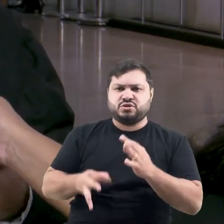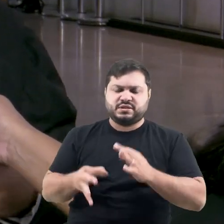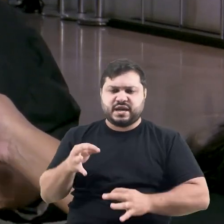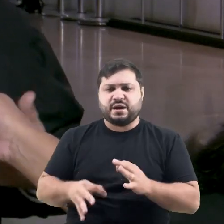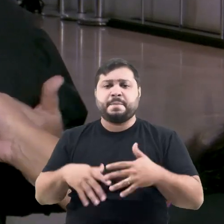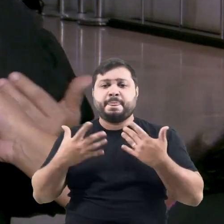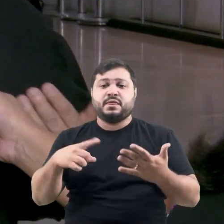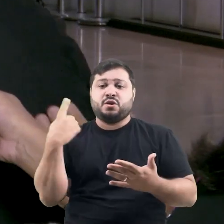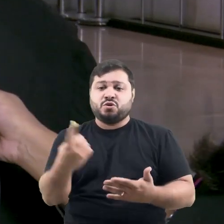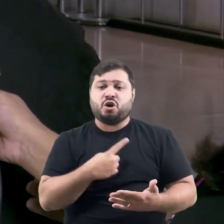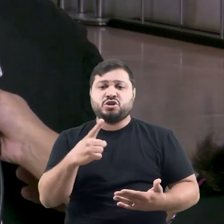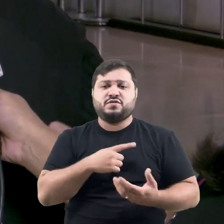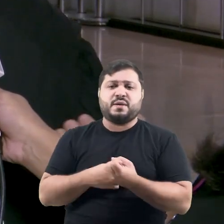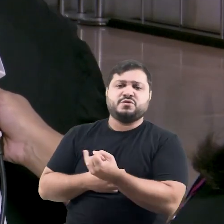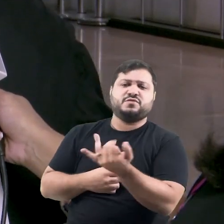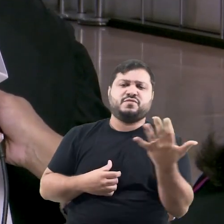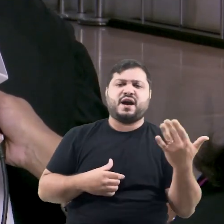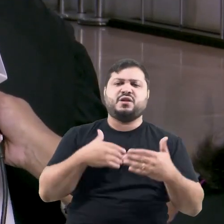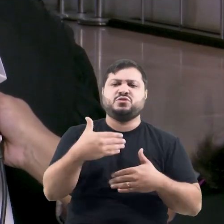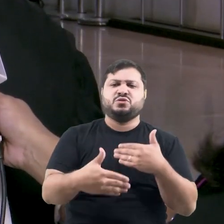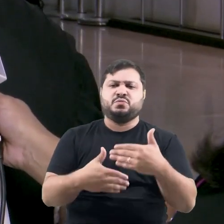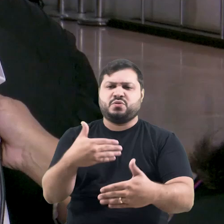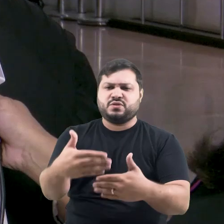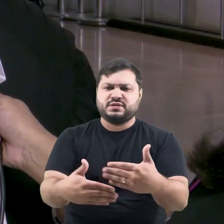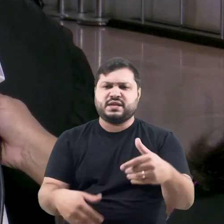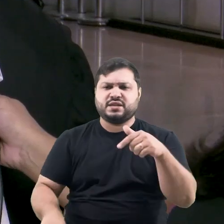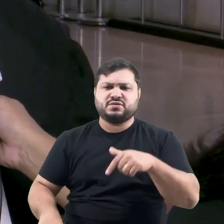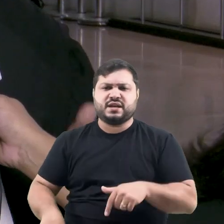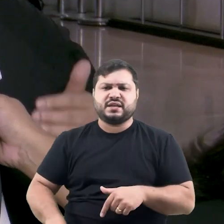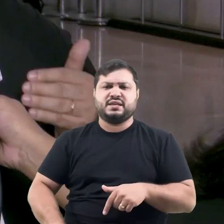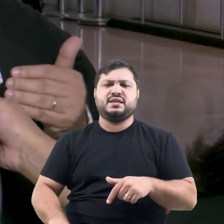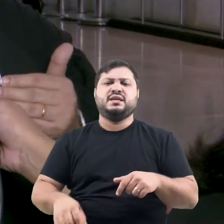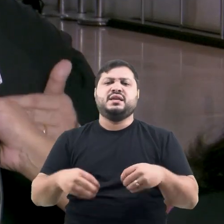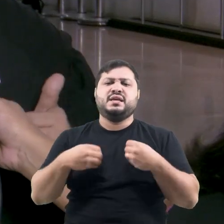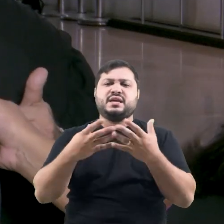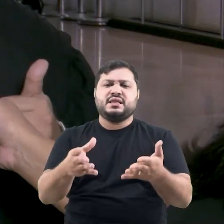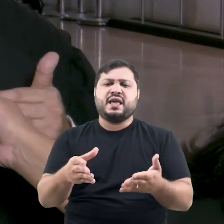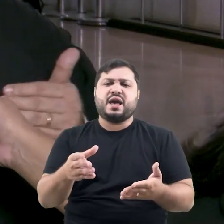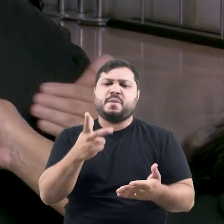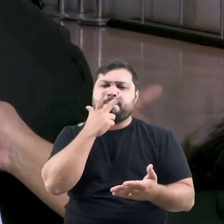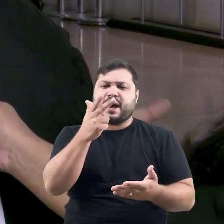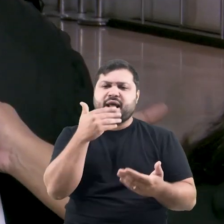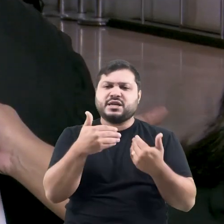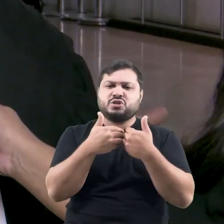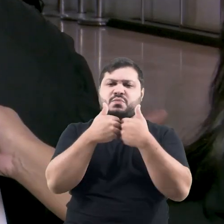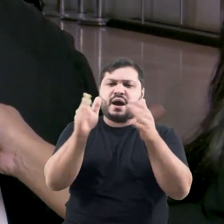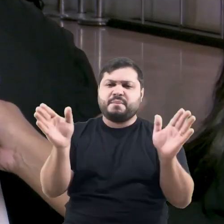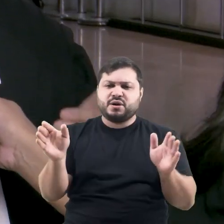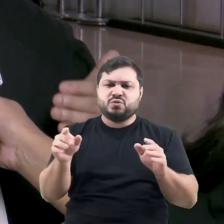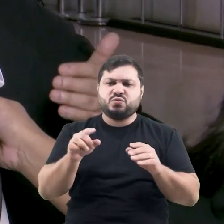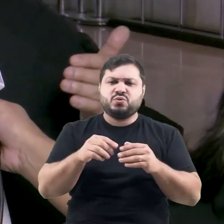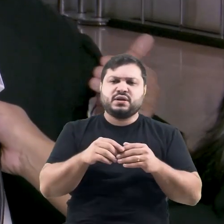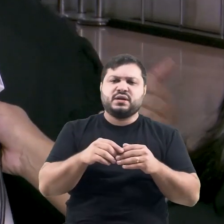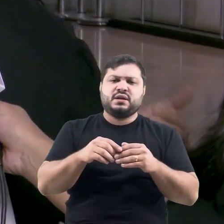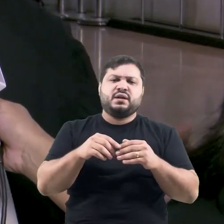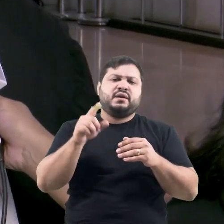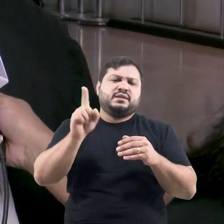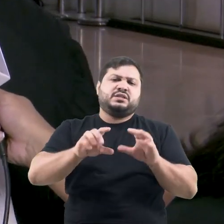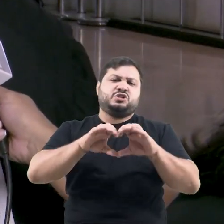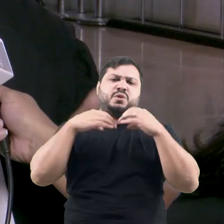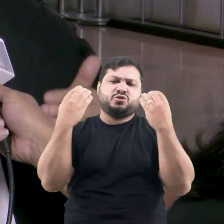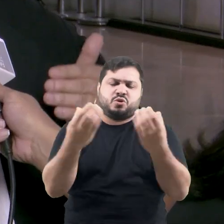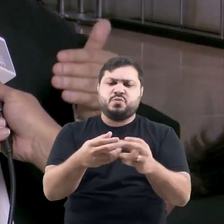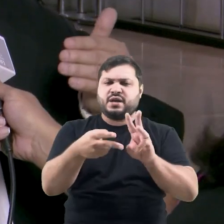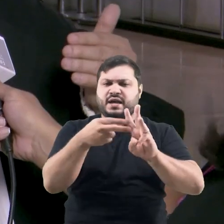judiciário. Então nós tivemos vários processos que passaram aqui, que deram uma espécie de abertura de horizontes, sejam para as